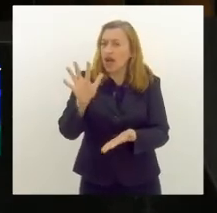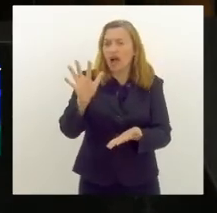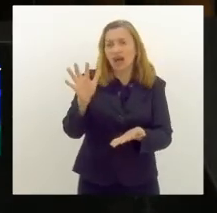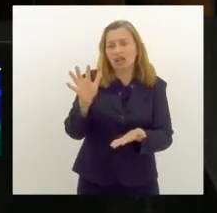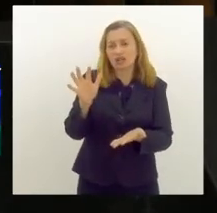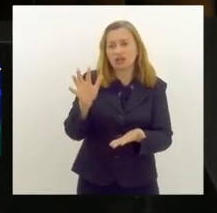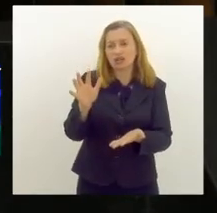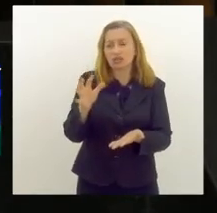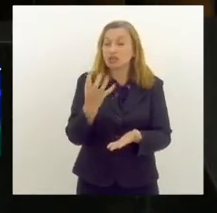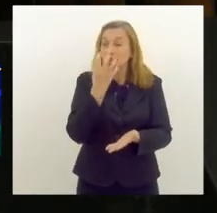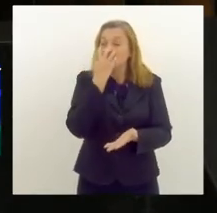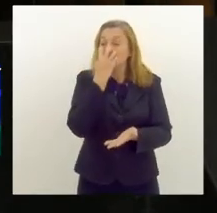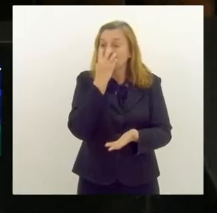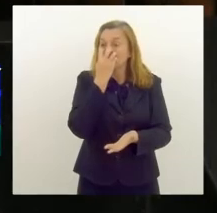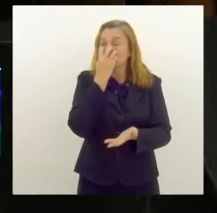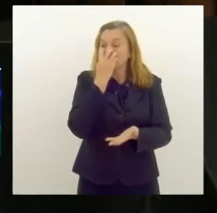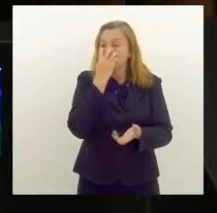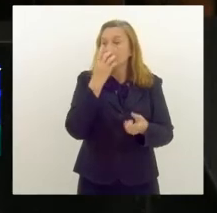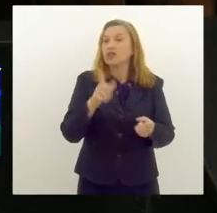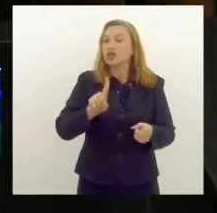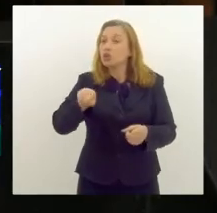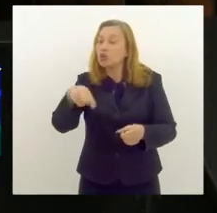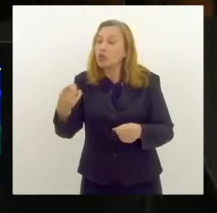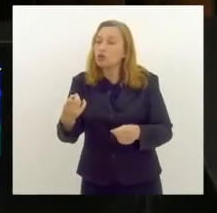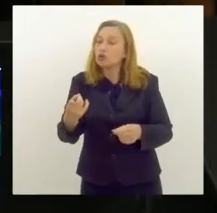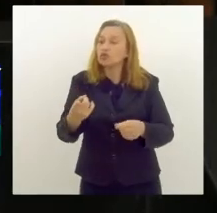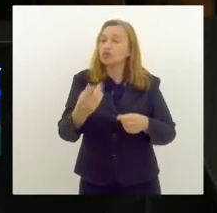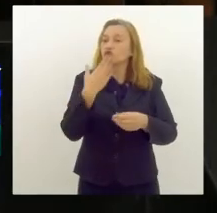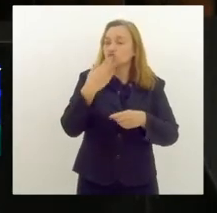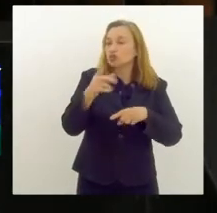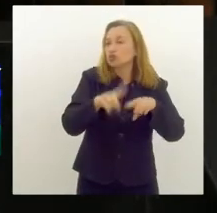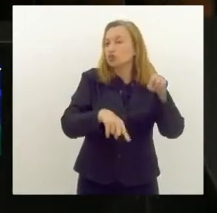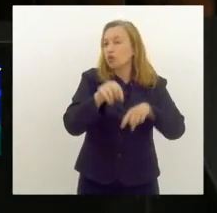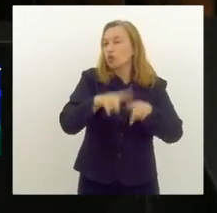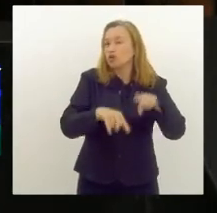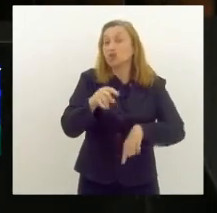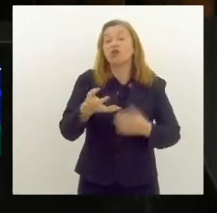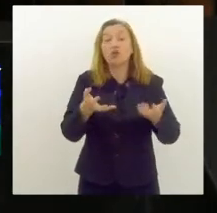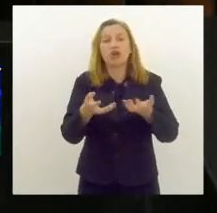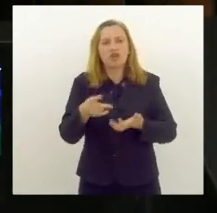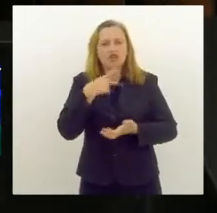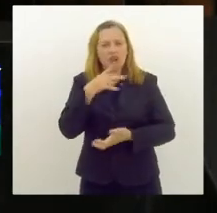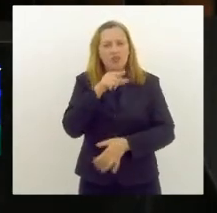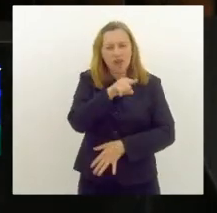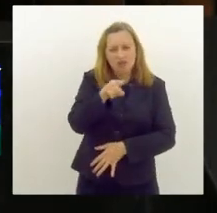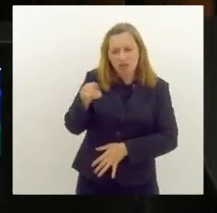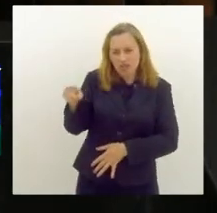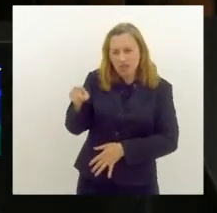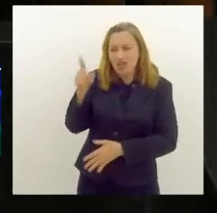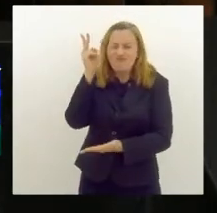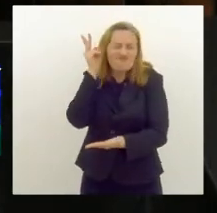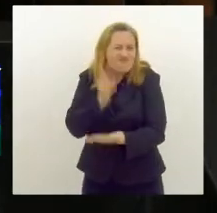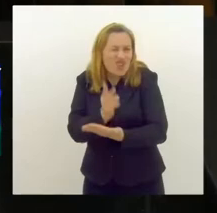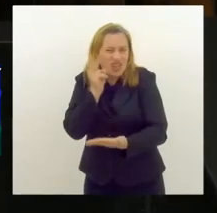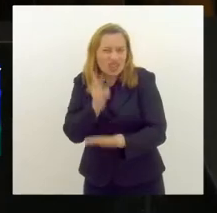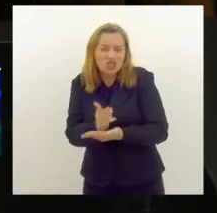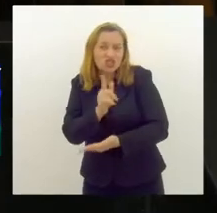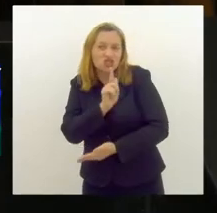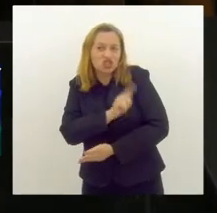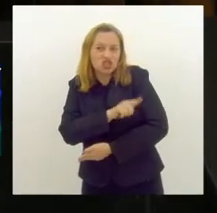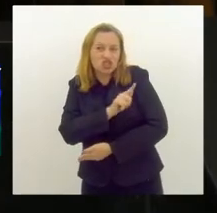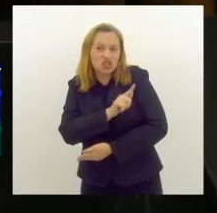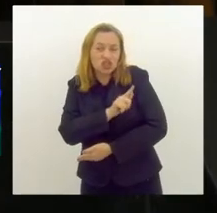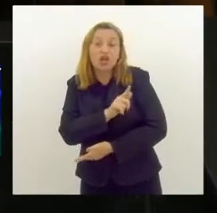dos respiradores e diversos outros temas. Então, eu quero dizer para vocês que, mesmo